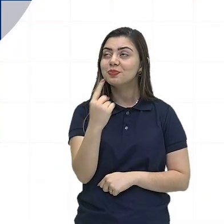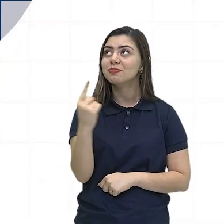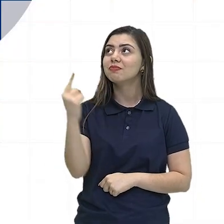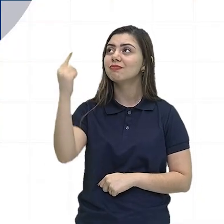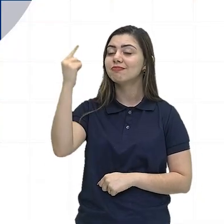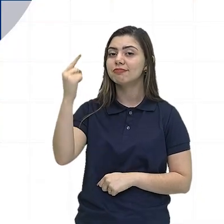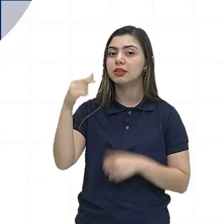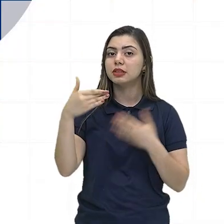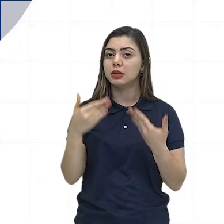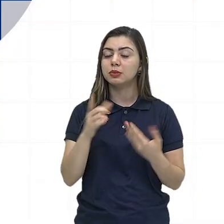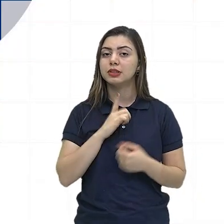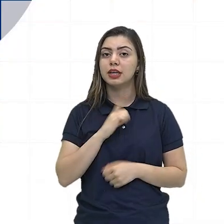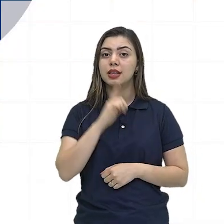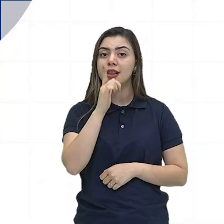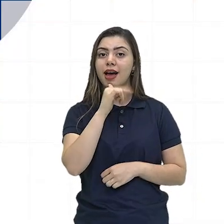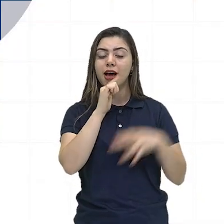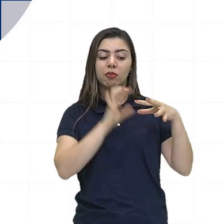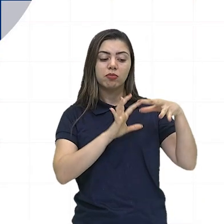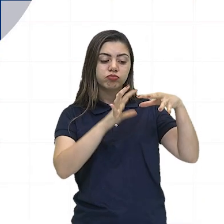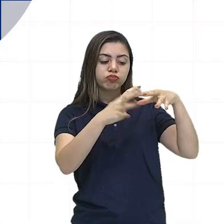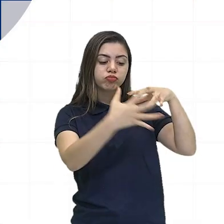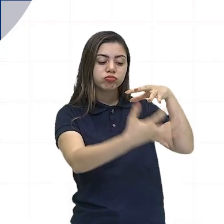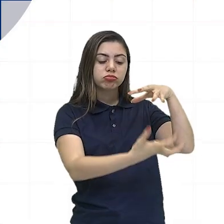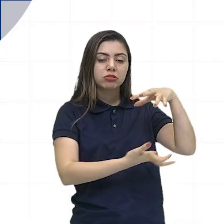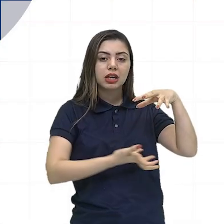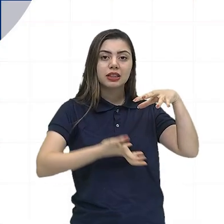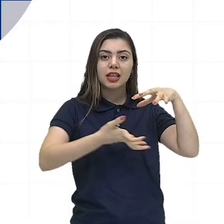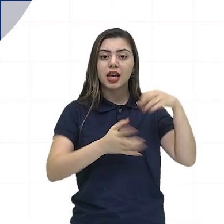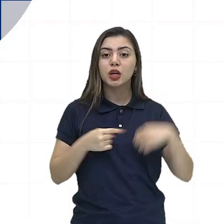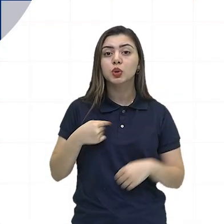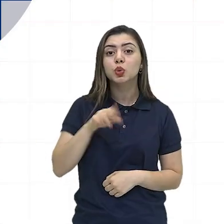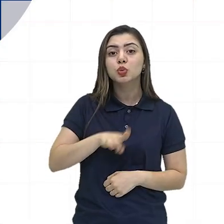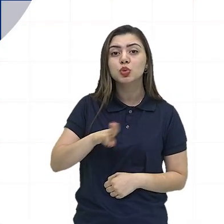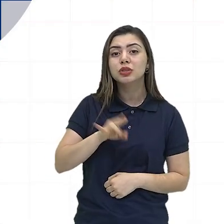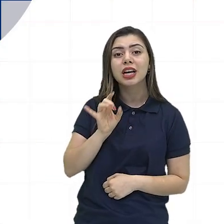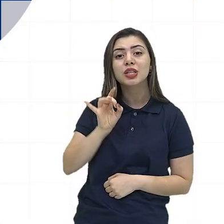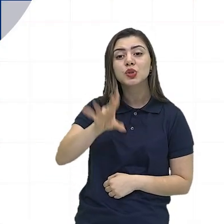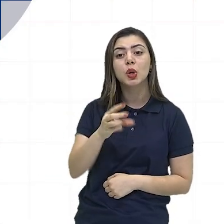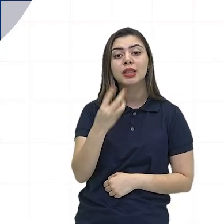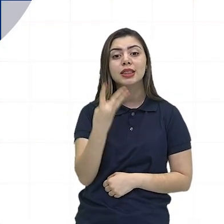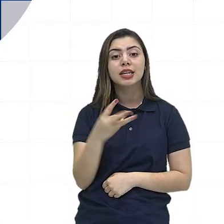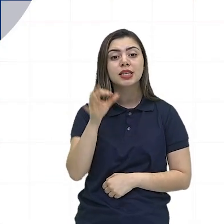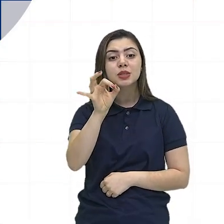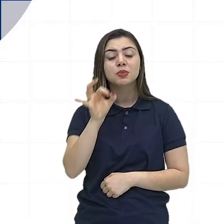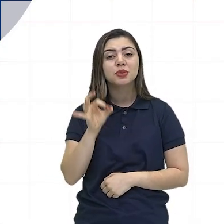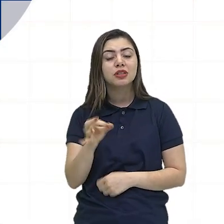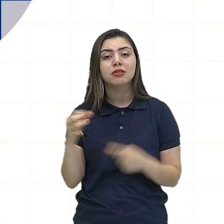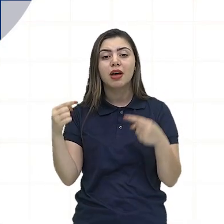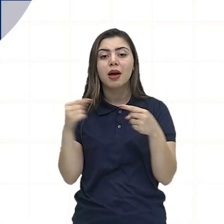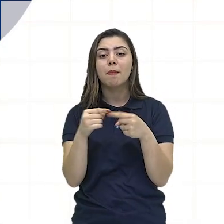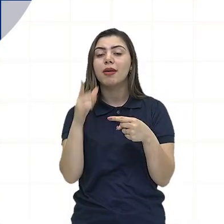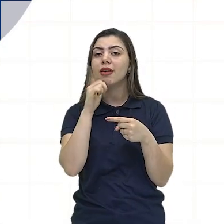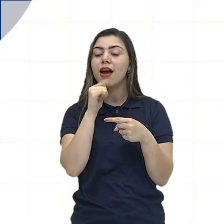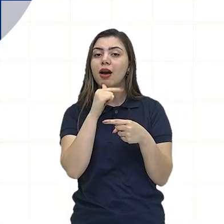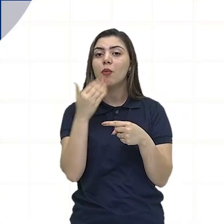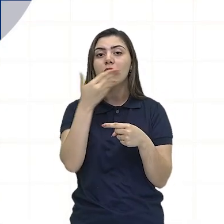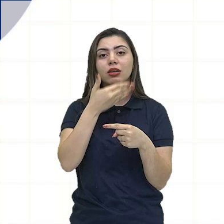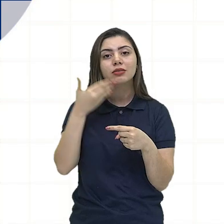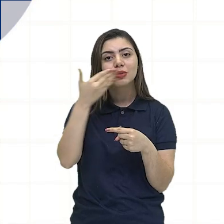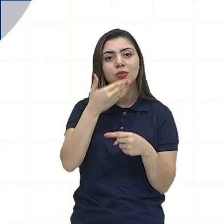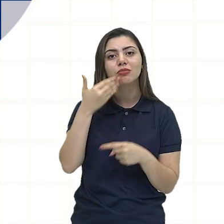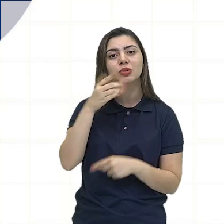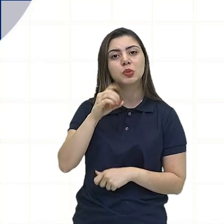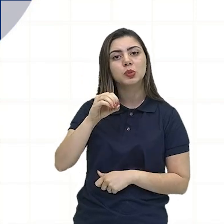de toda a água que existe no nosso planeta, apenas 3% dessa água ela é